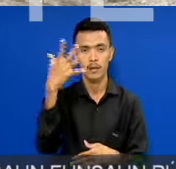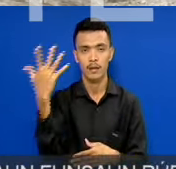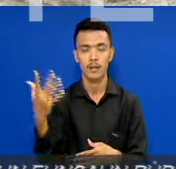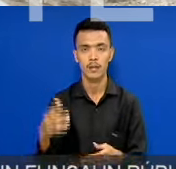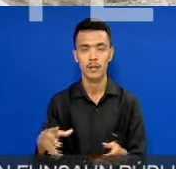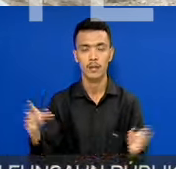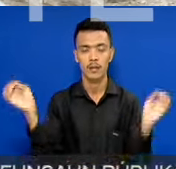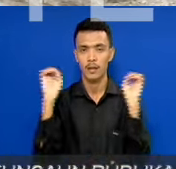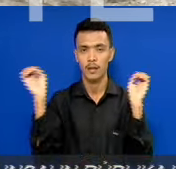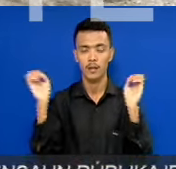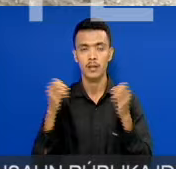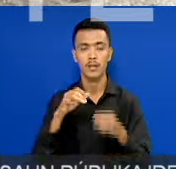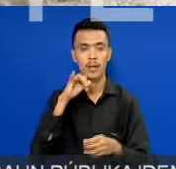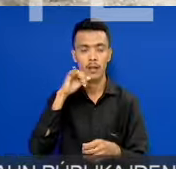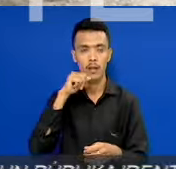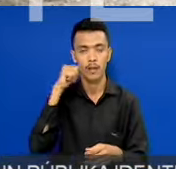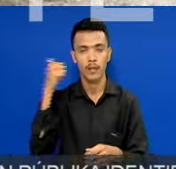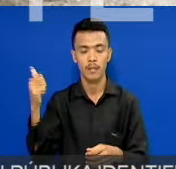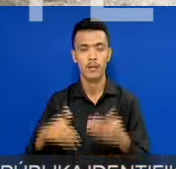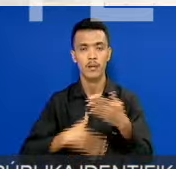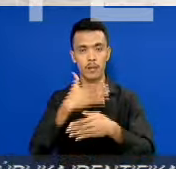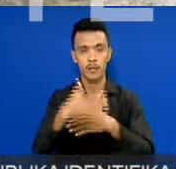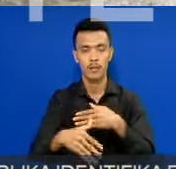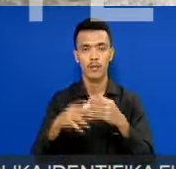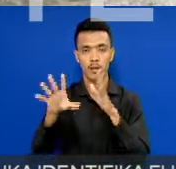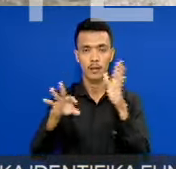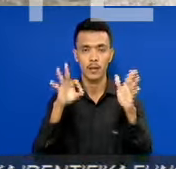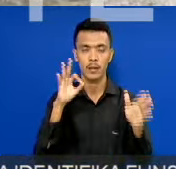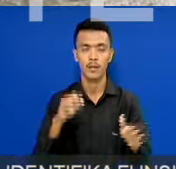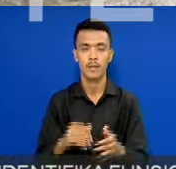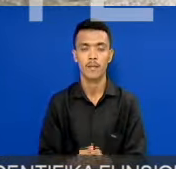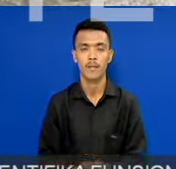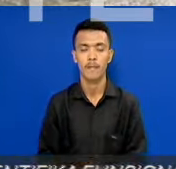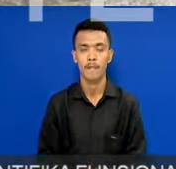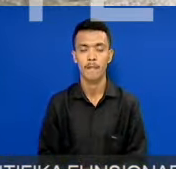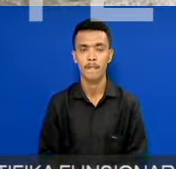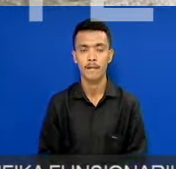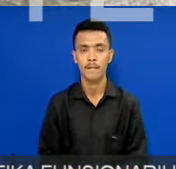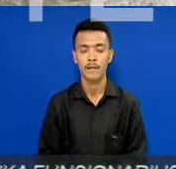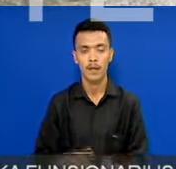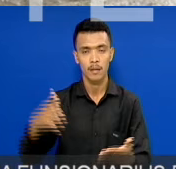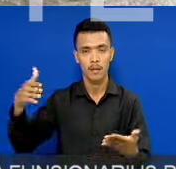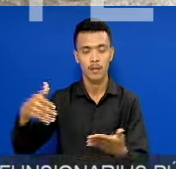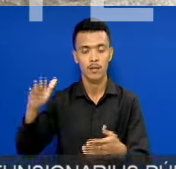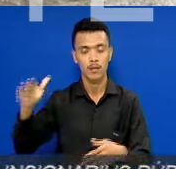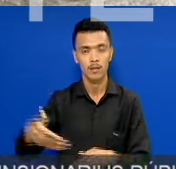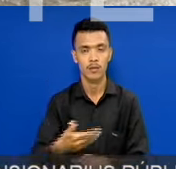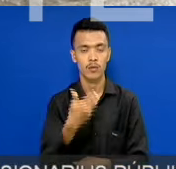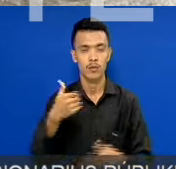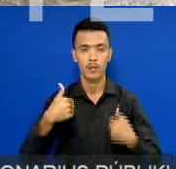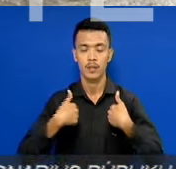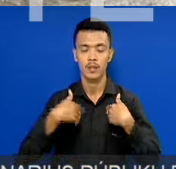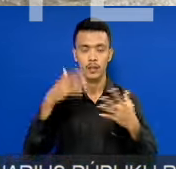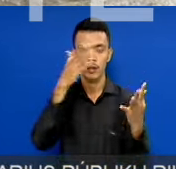Se la ya la ya na. A ba baru mo kam pe tula ke la. Ba ya ne ba la ya. Suru ba klara ne de. Am suru klara ne de to ko de ya